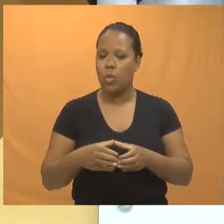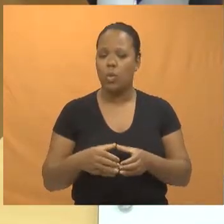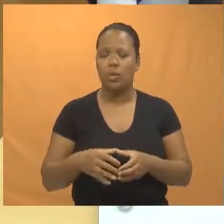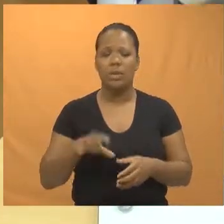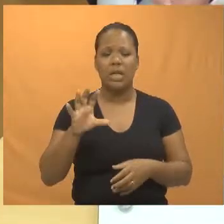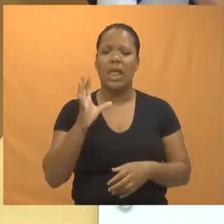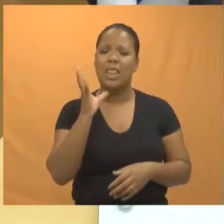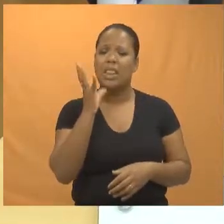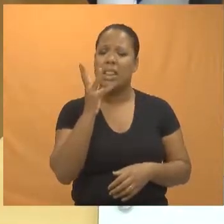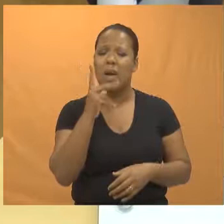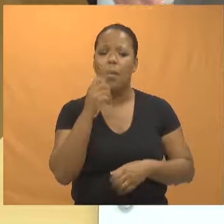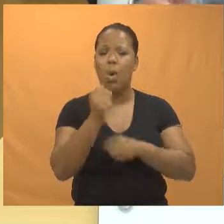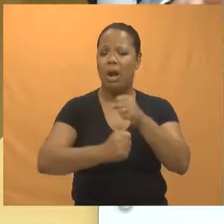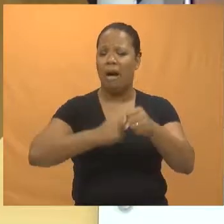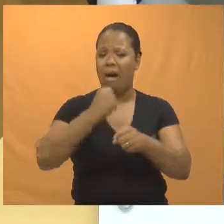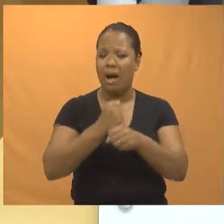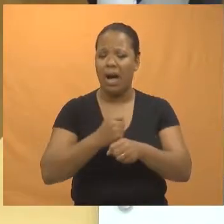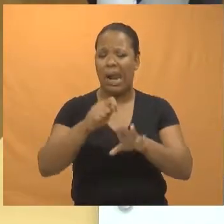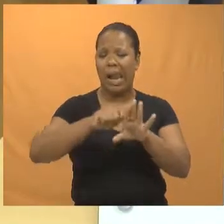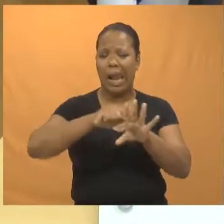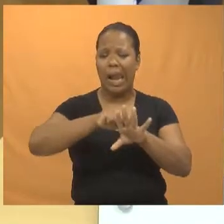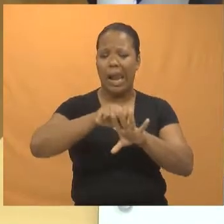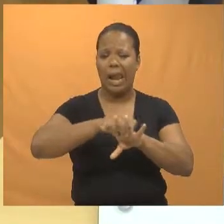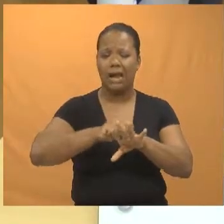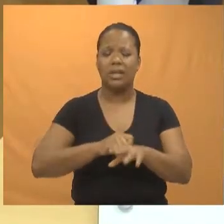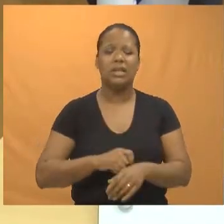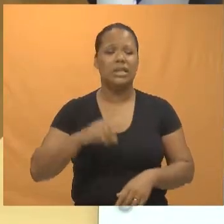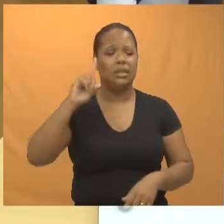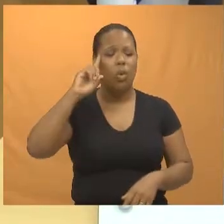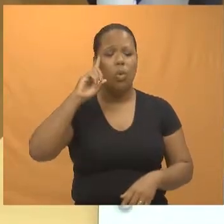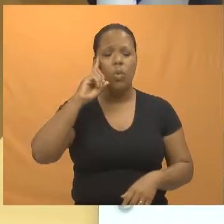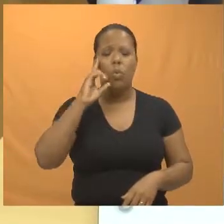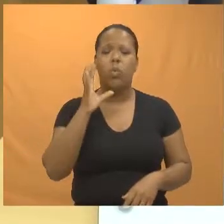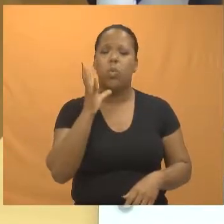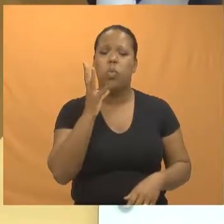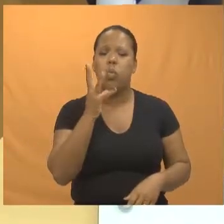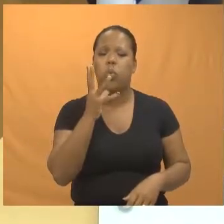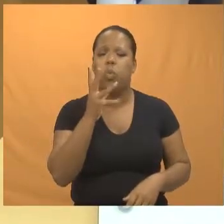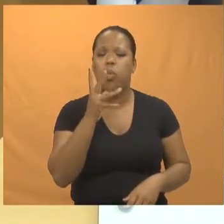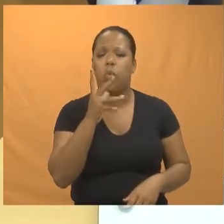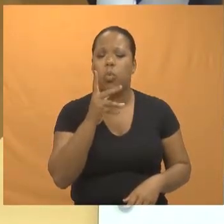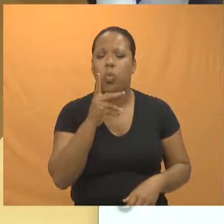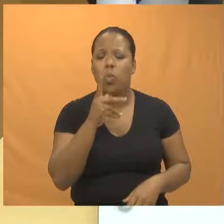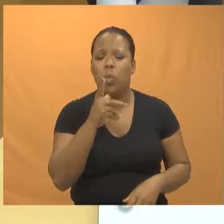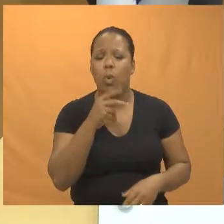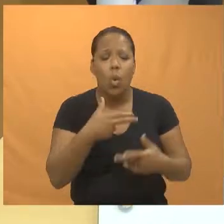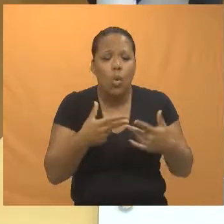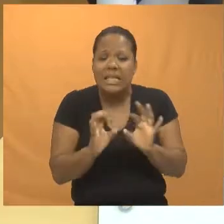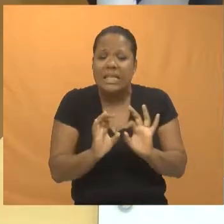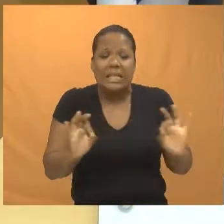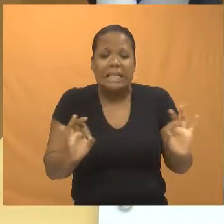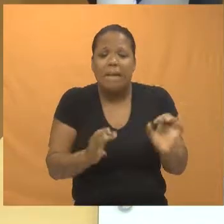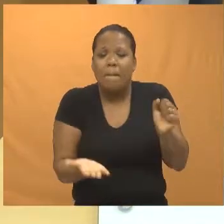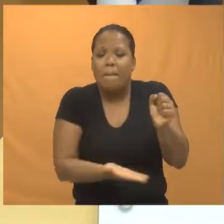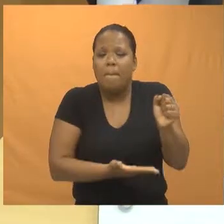demorar anos, demorar meses, demorar centenas de dias para conseguir um simples licenciamento ambiental. E